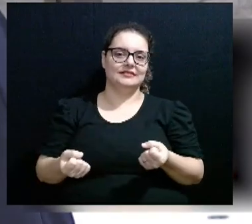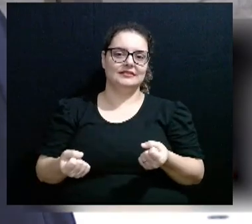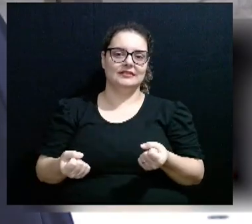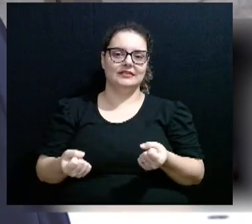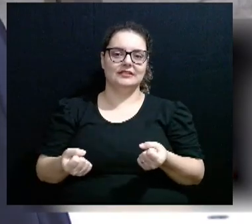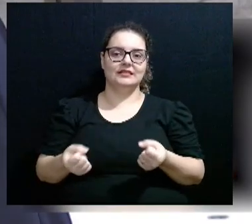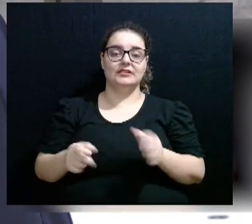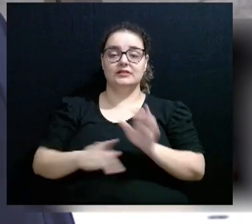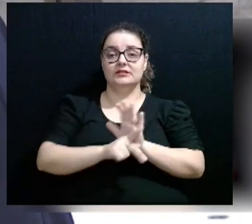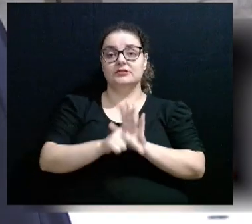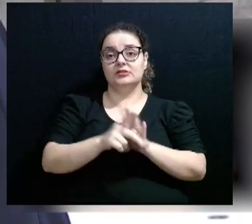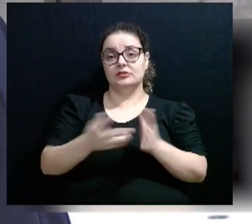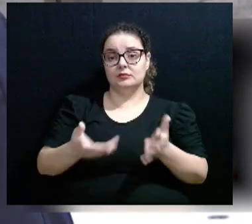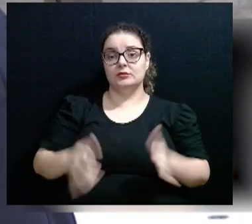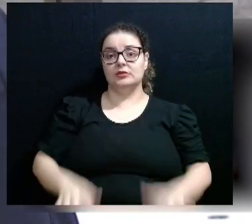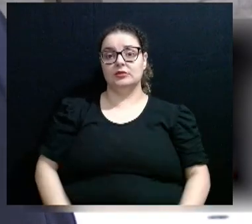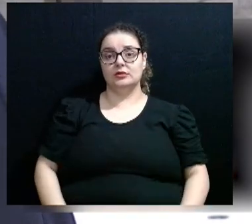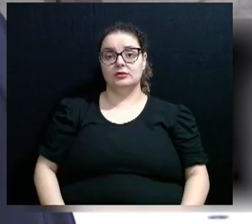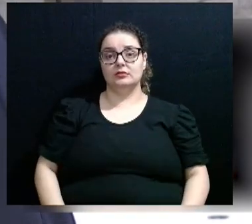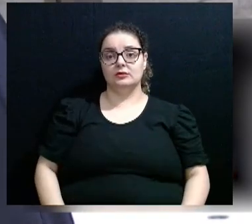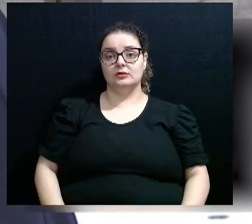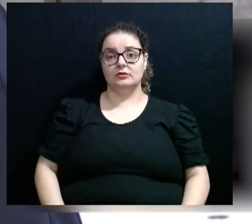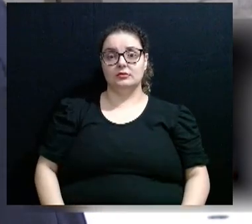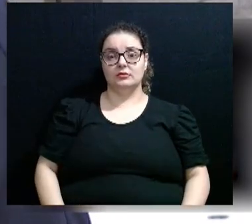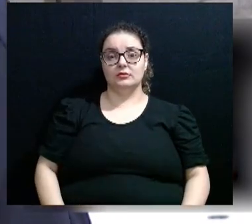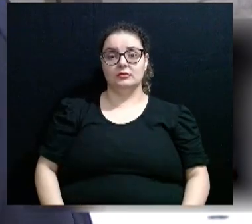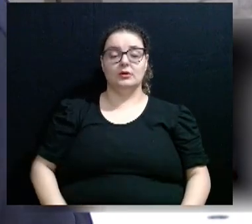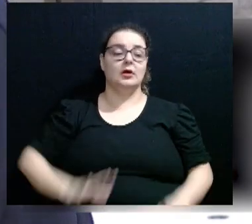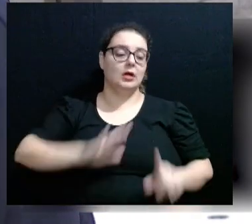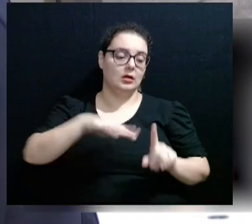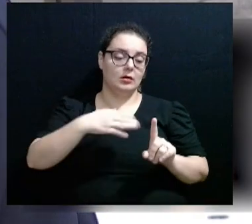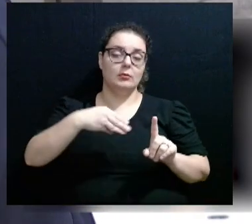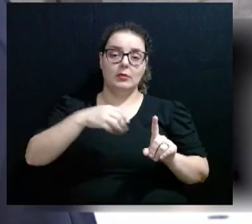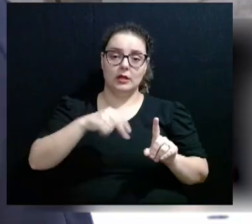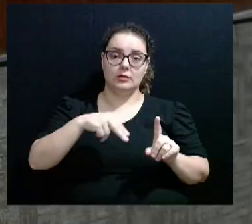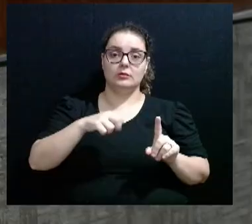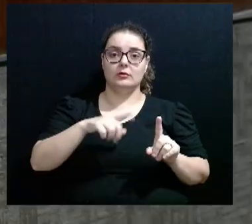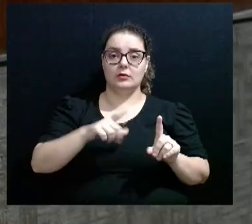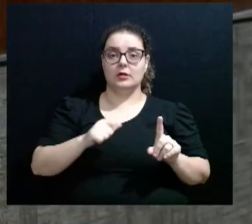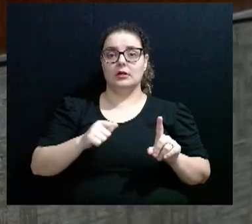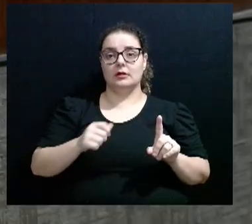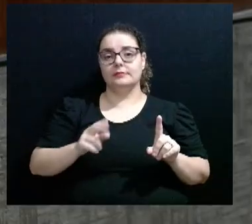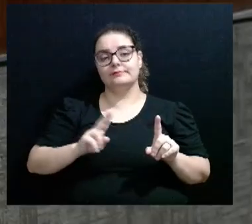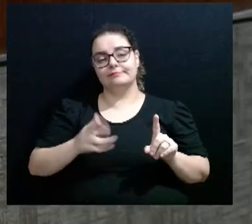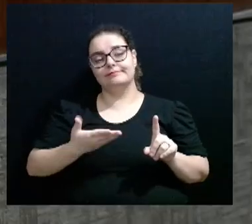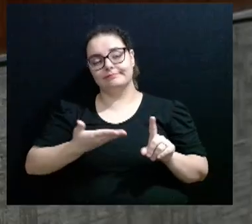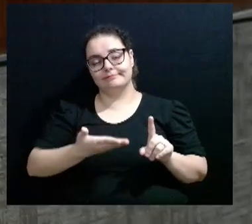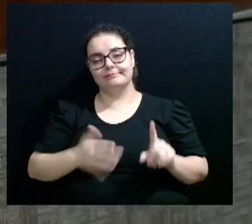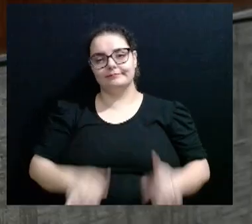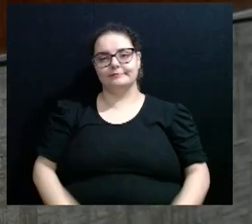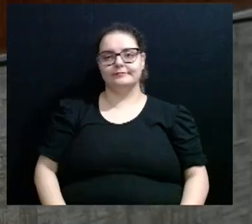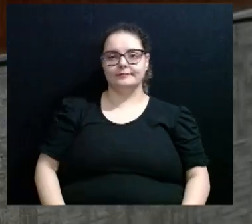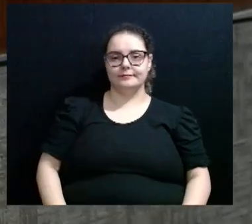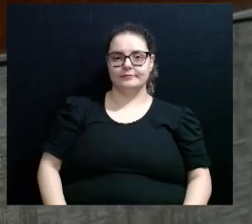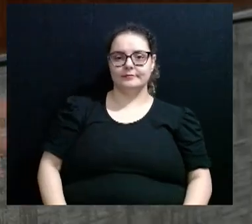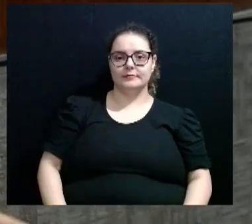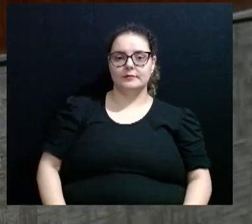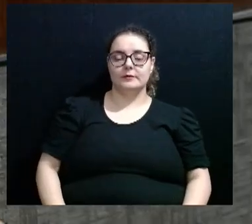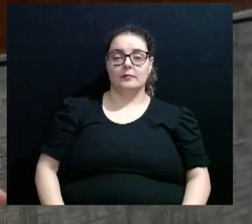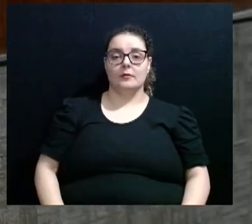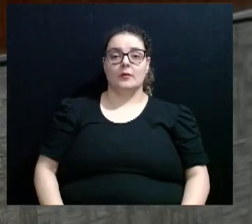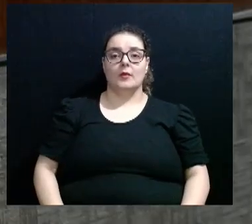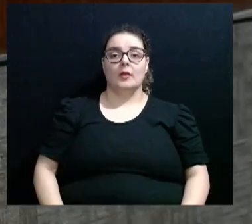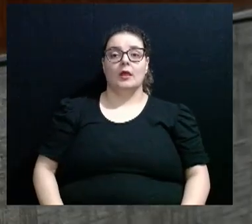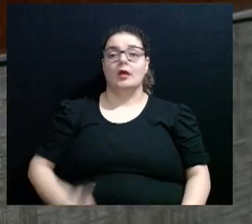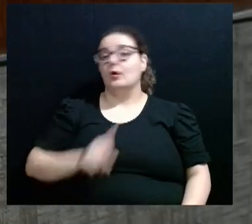e em homenagem à Manuela a gente deu o nome Lei Manuela. Em casos de desobediência à